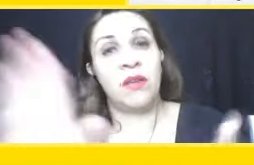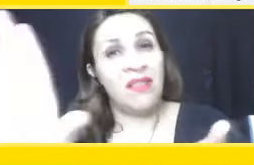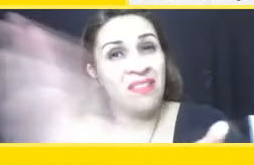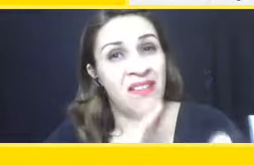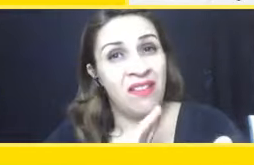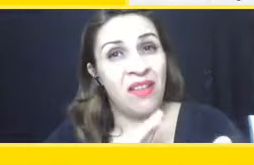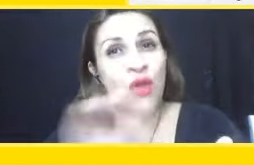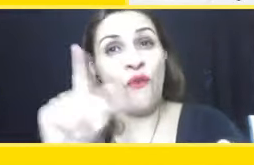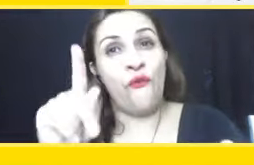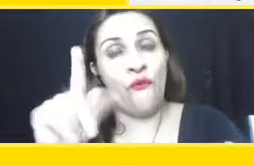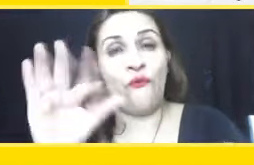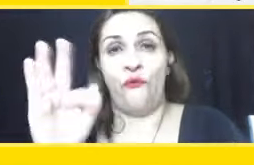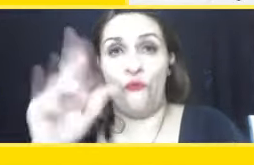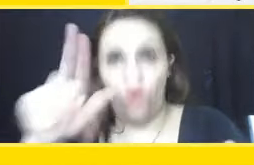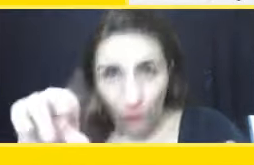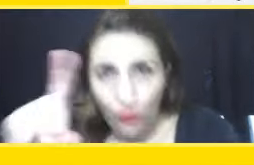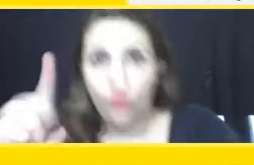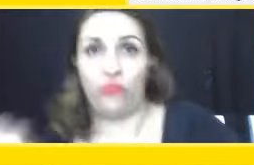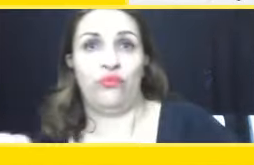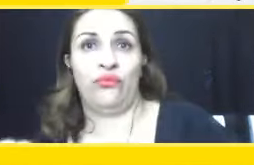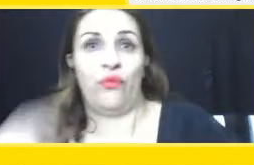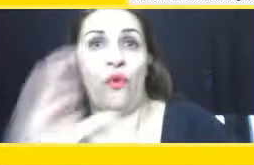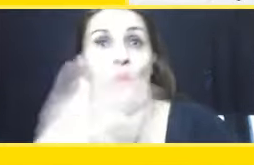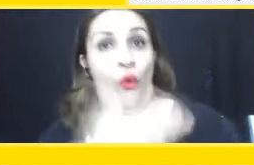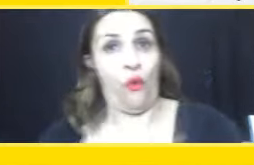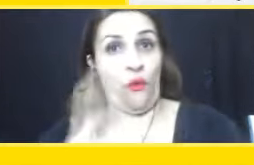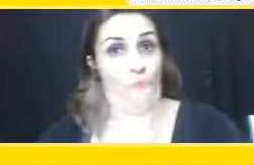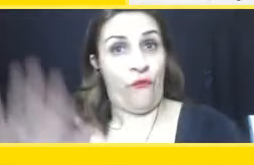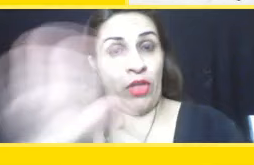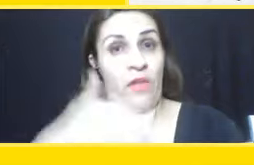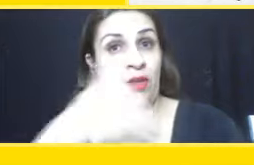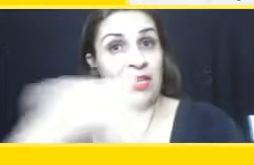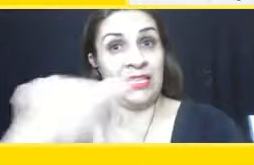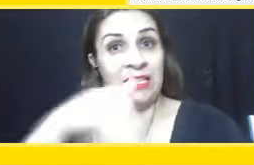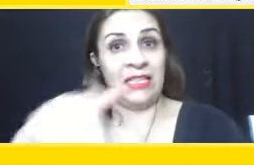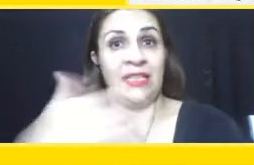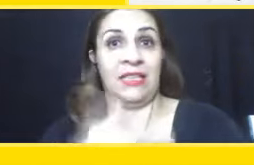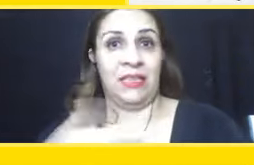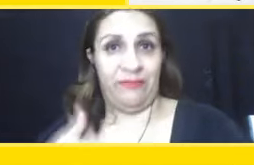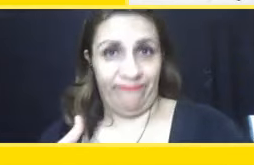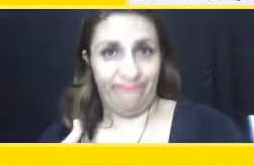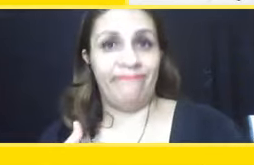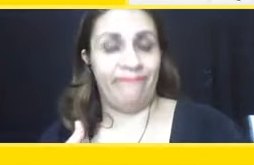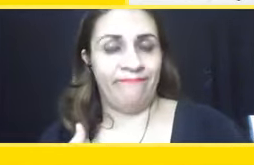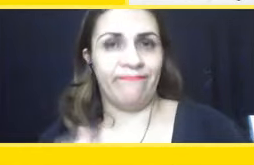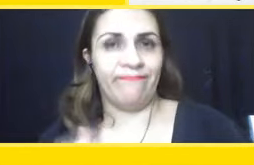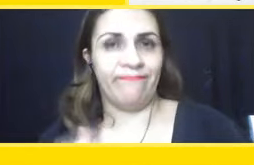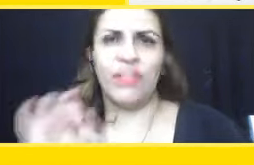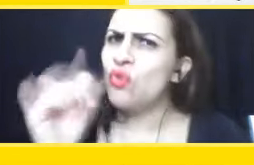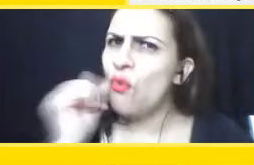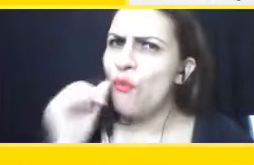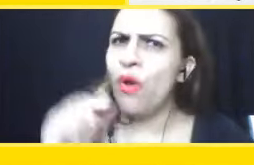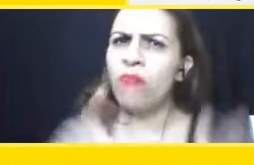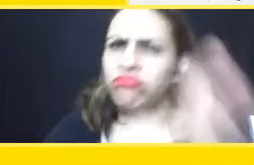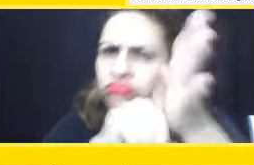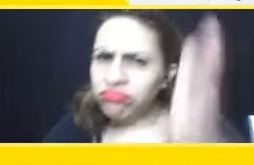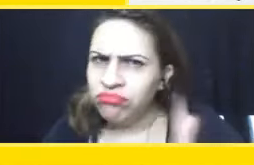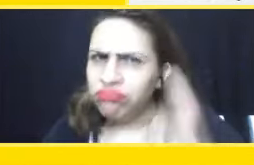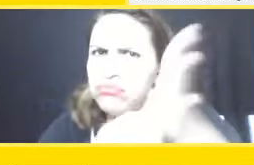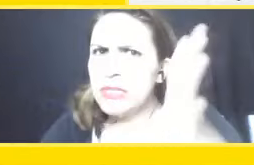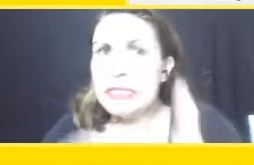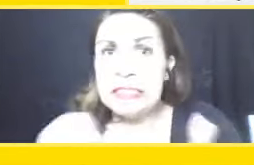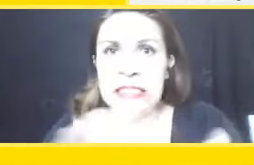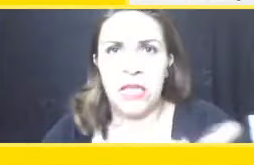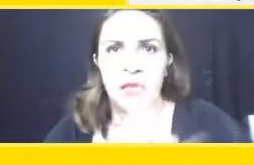fundo que o governo federal faz para a saúde e para a educação. Só fazendo levantamento, se nós não fizéssemos